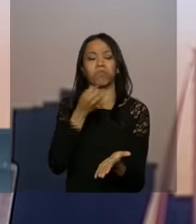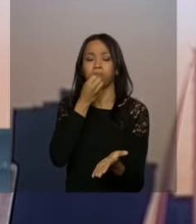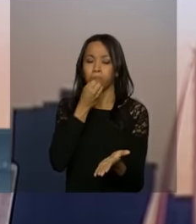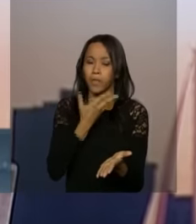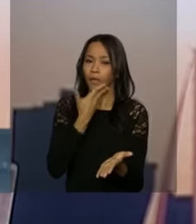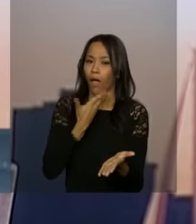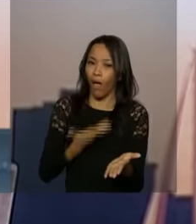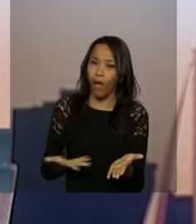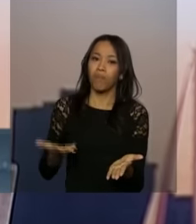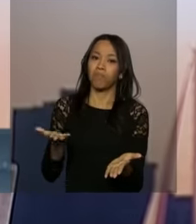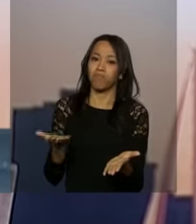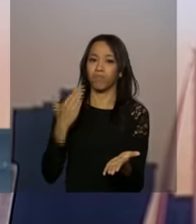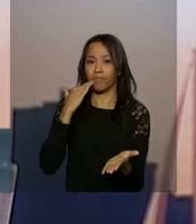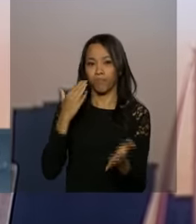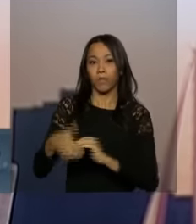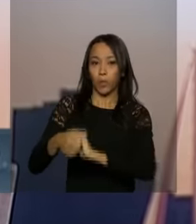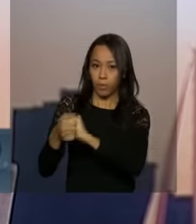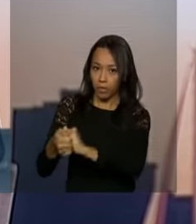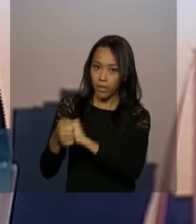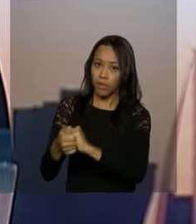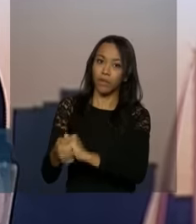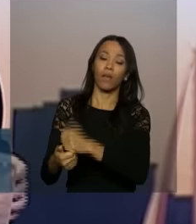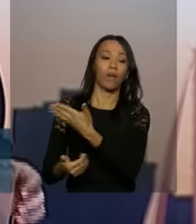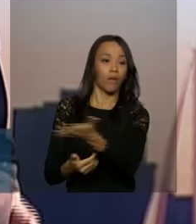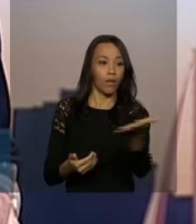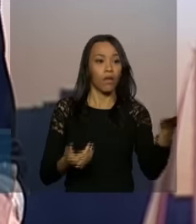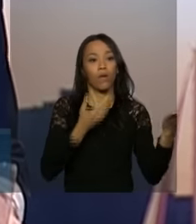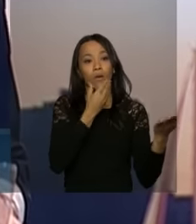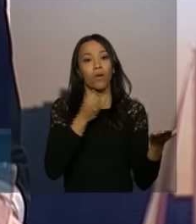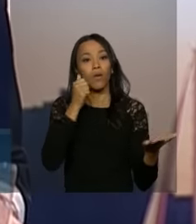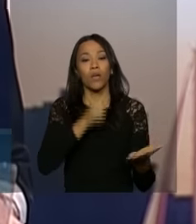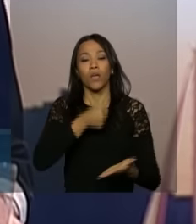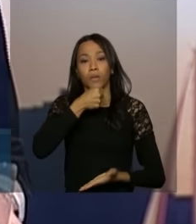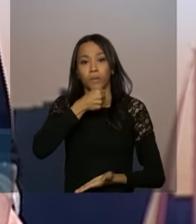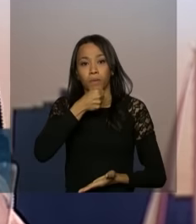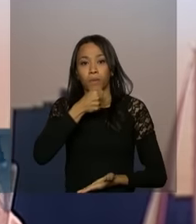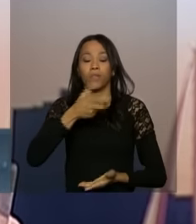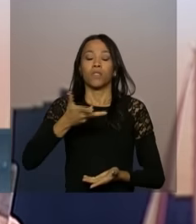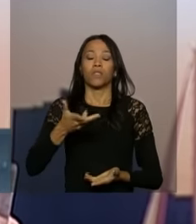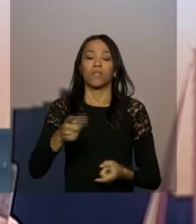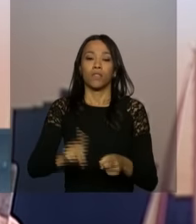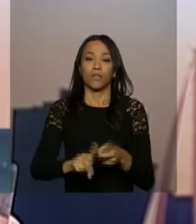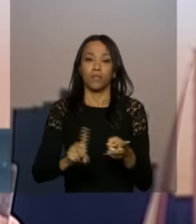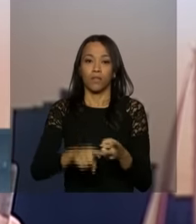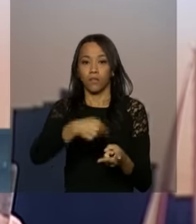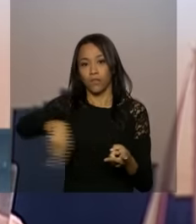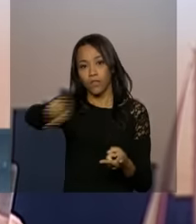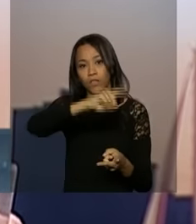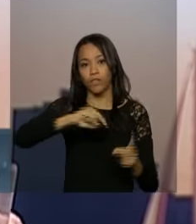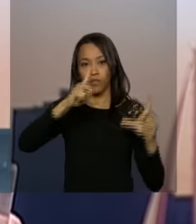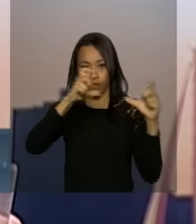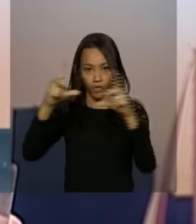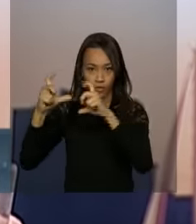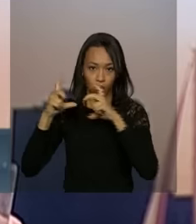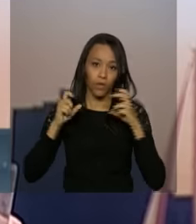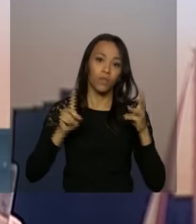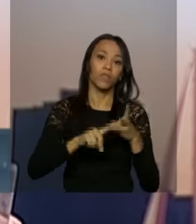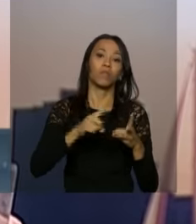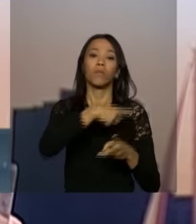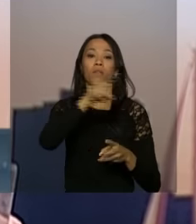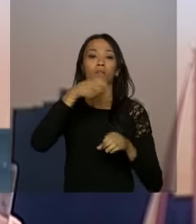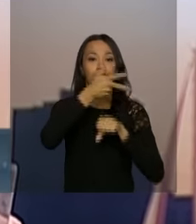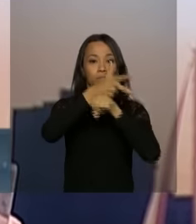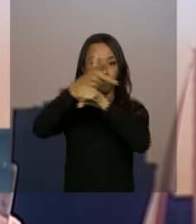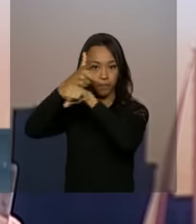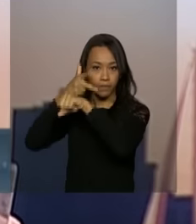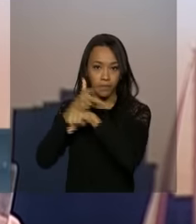nos encantou. Queria cumprimentar os senhores e as senhoras jornalistas, os senhores fotógrafos e os senhores